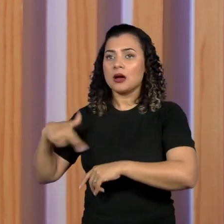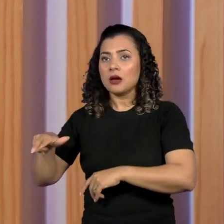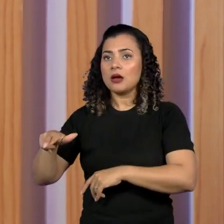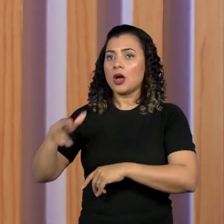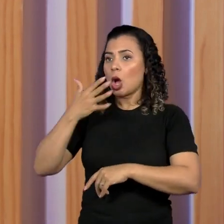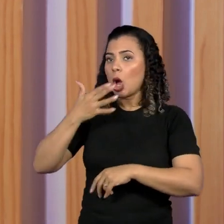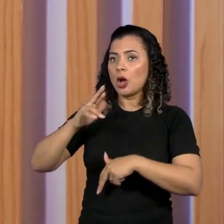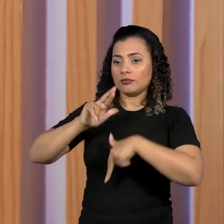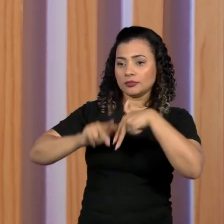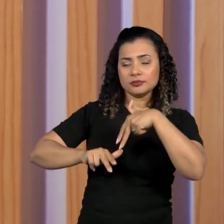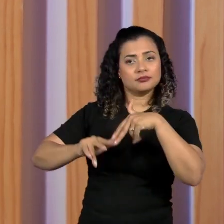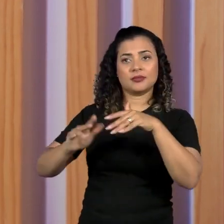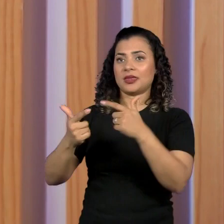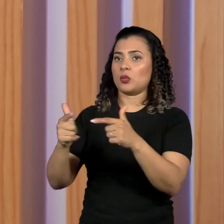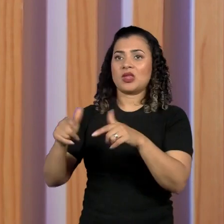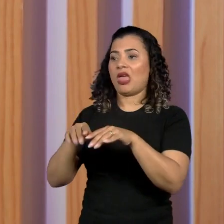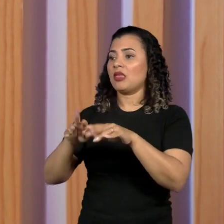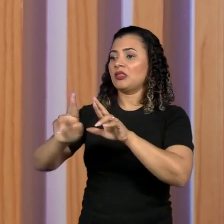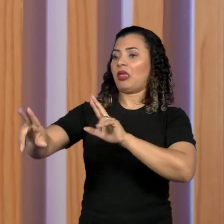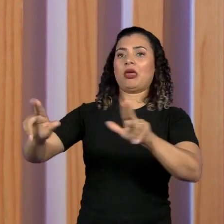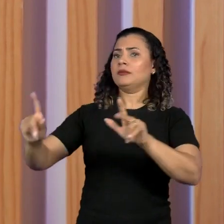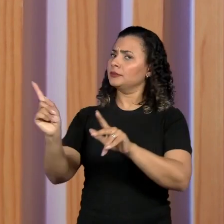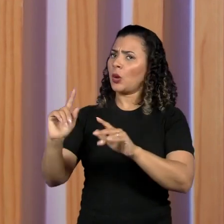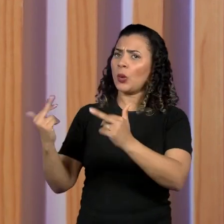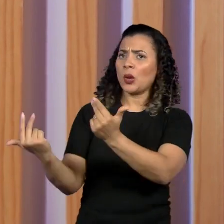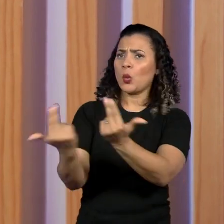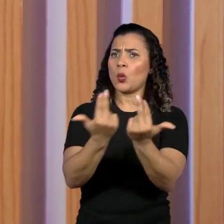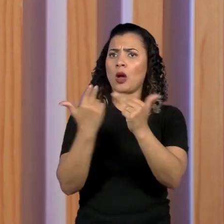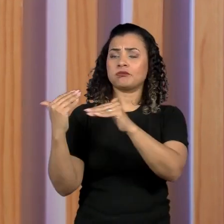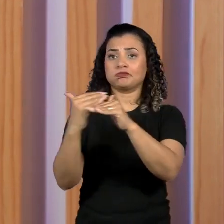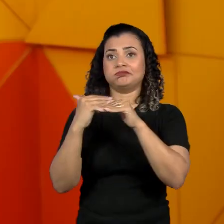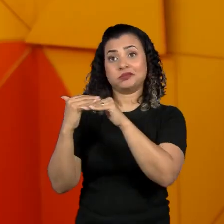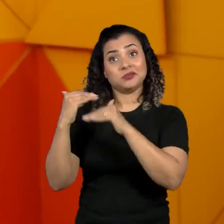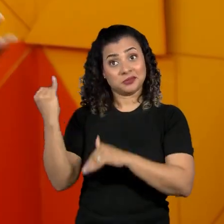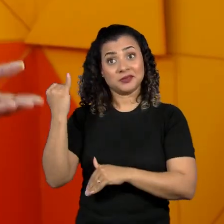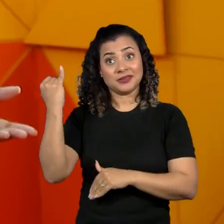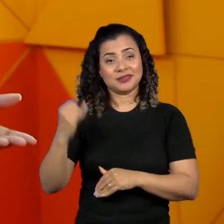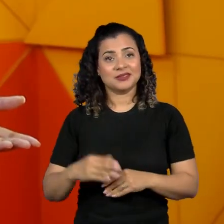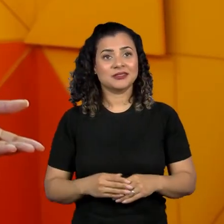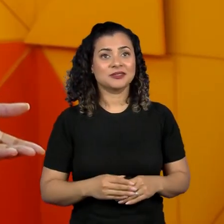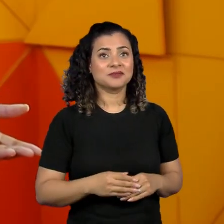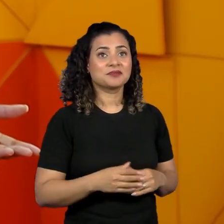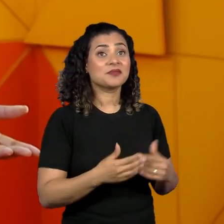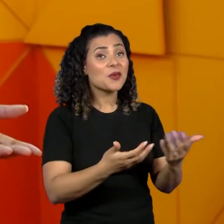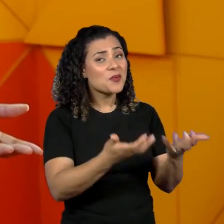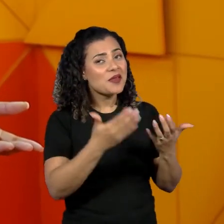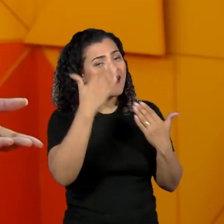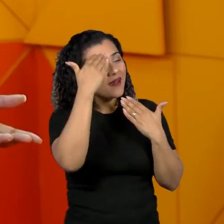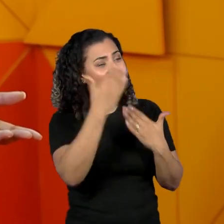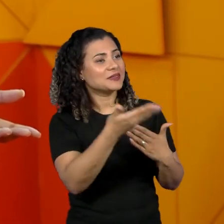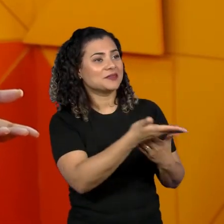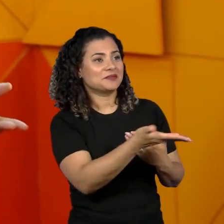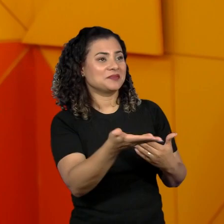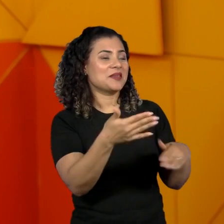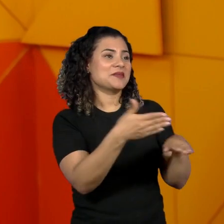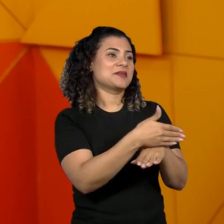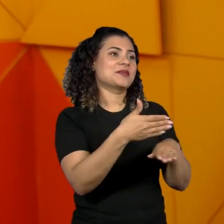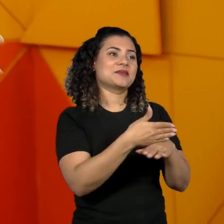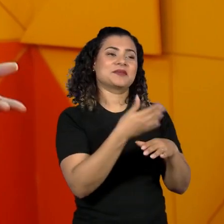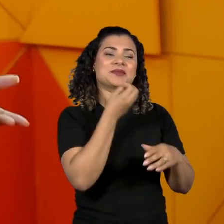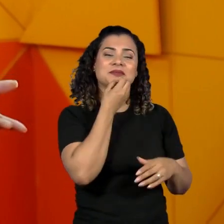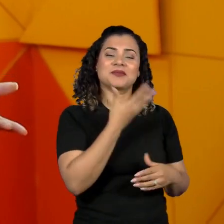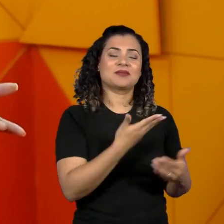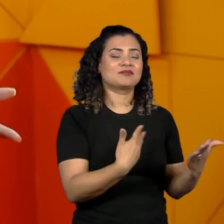cor, enfim, todo mundo é tratado de forma igualitária, isso é muito importante. Eu quero muito agradecer a presença de vocês aqui. Foi